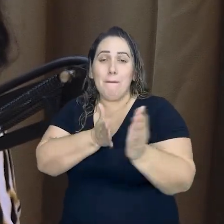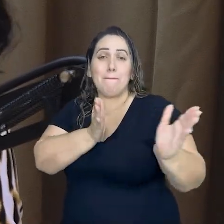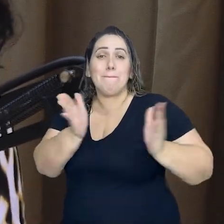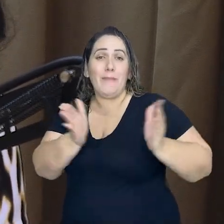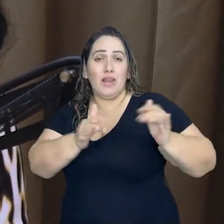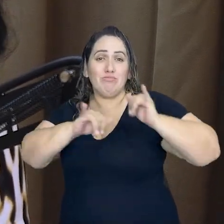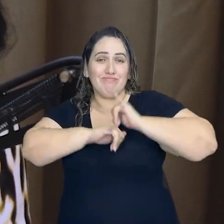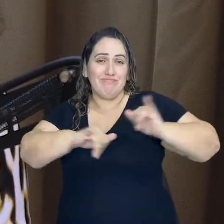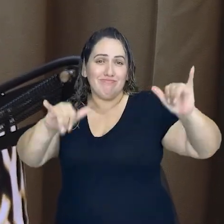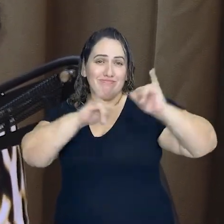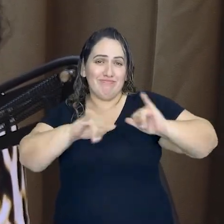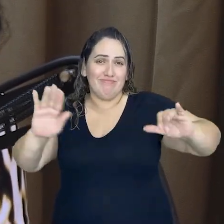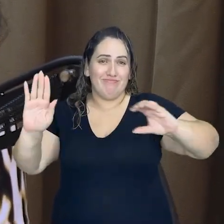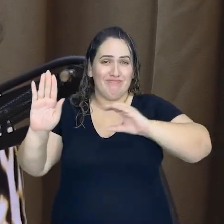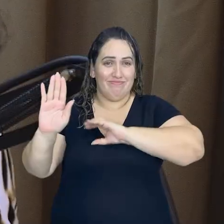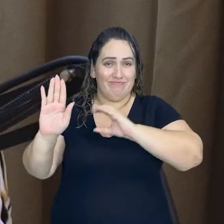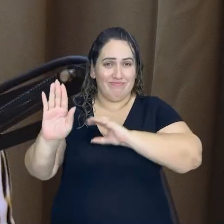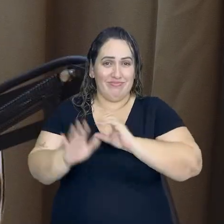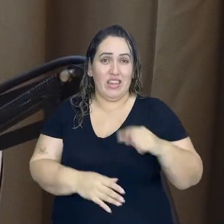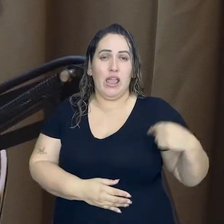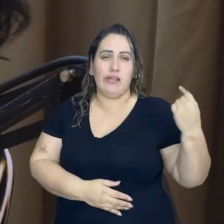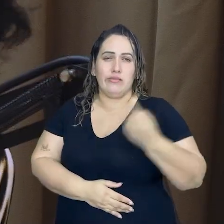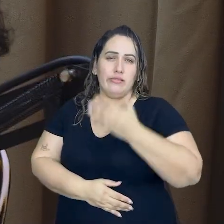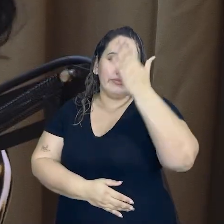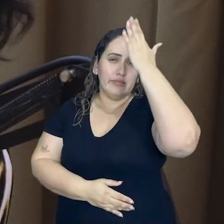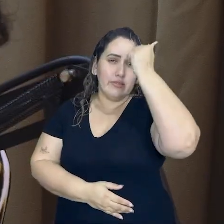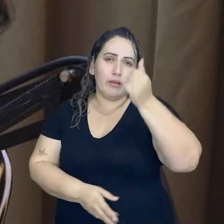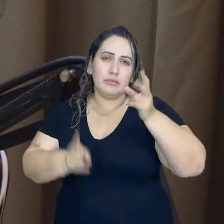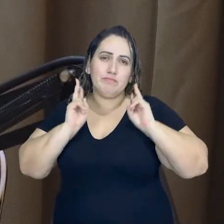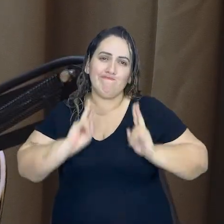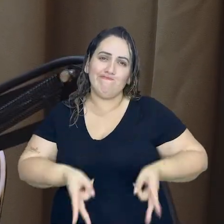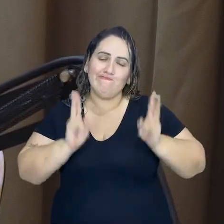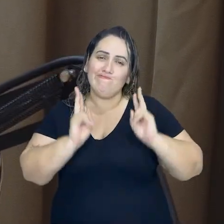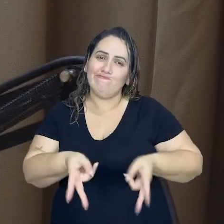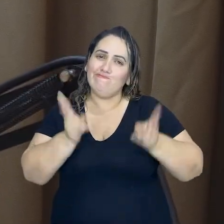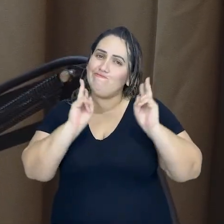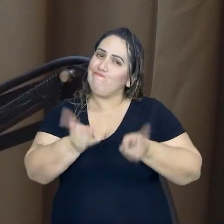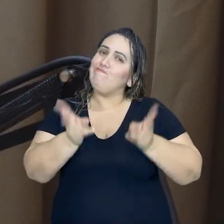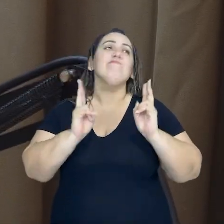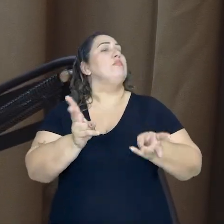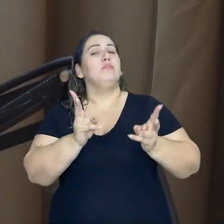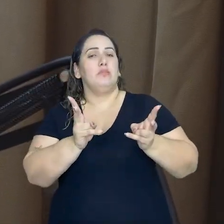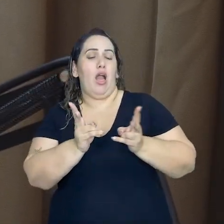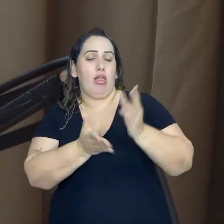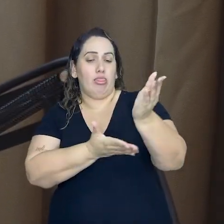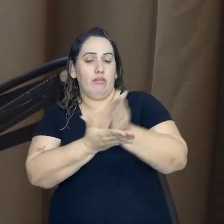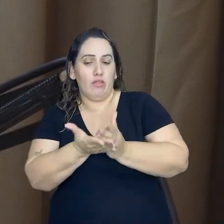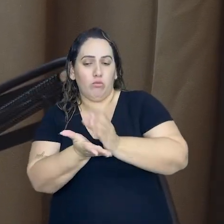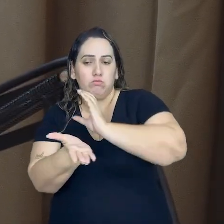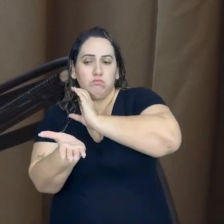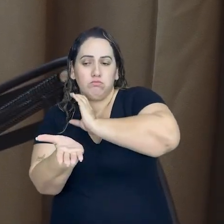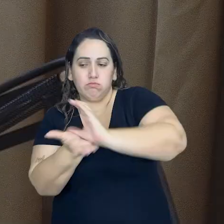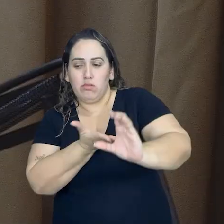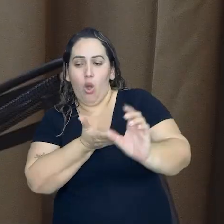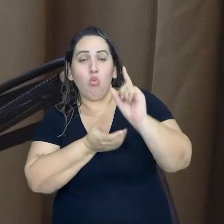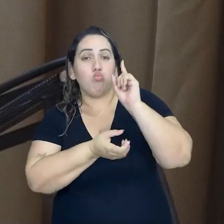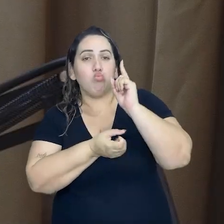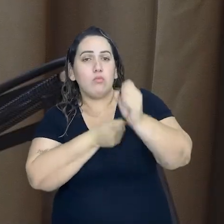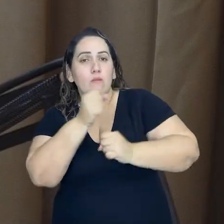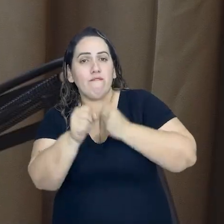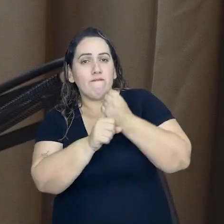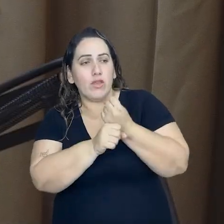sempre, né, ele é distribuído anualmente, digamos assim, não é isso? A questão da distribuição do fundo